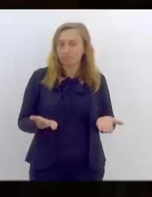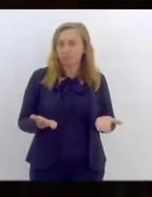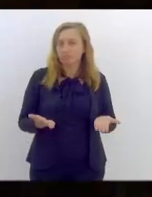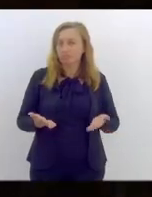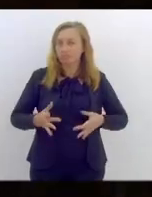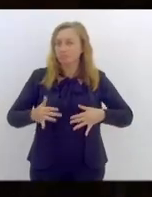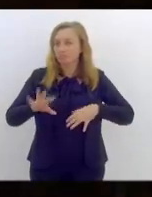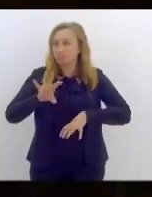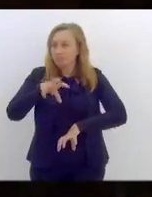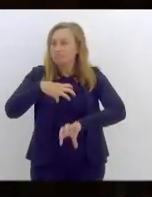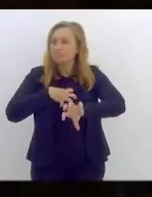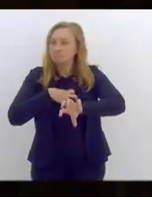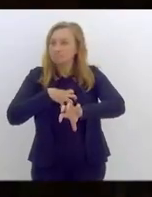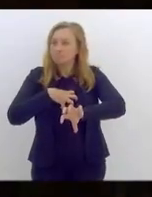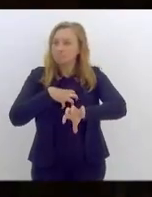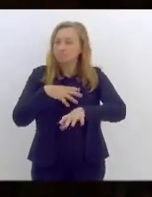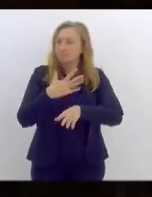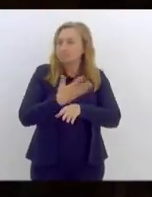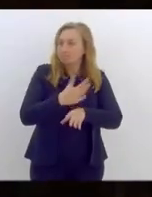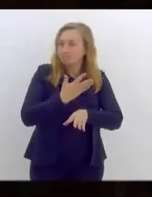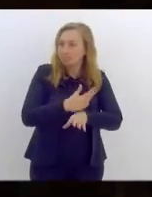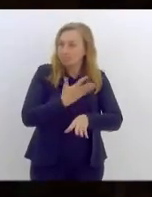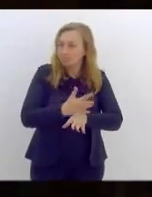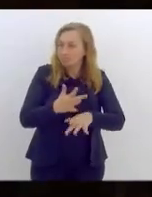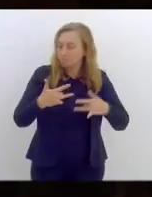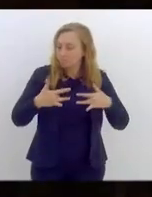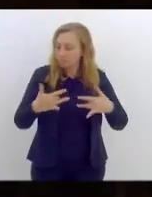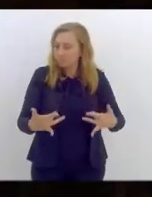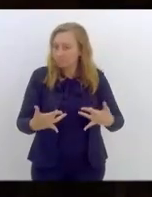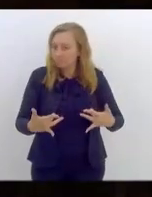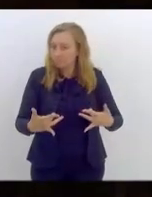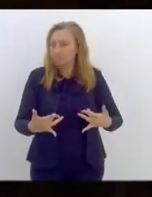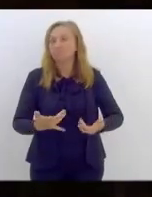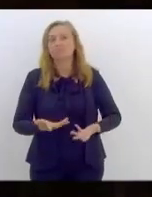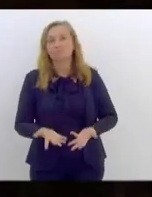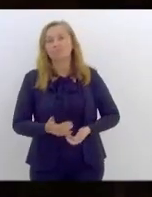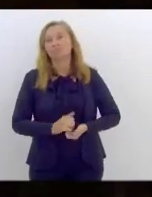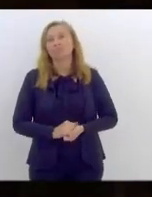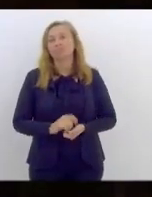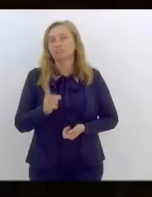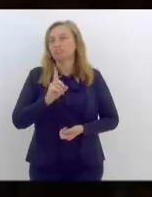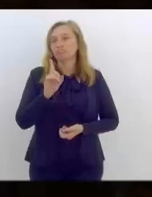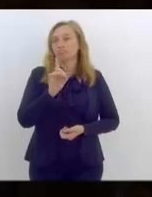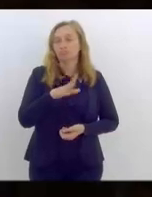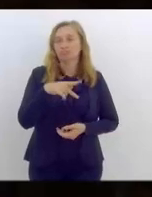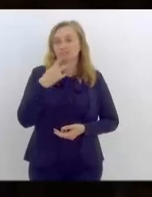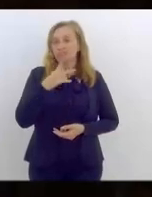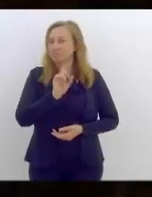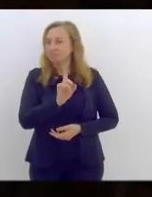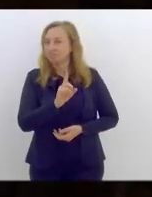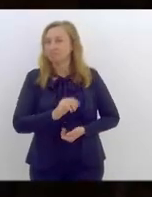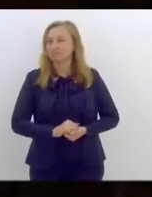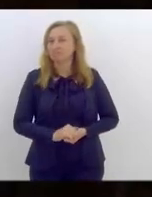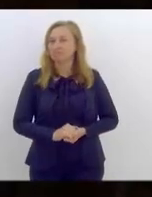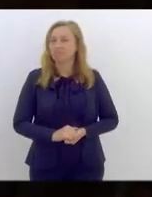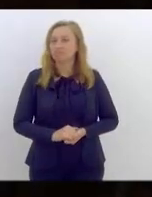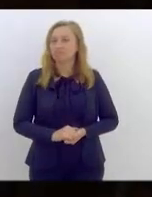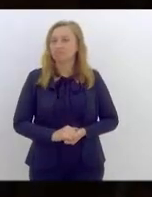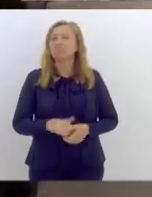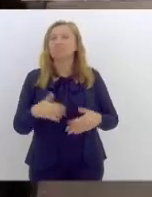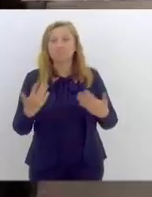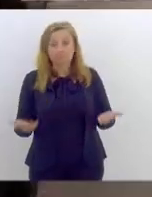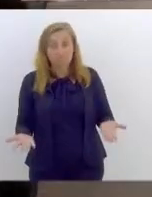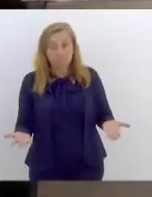sororidade tem que ser na prática, empatia tem que ser na prática, não é no discurso, não.